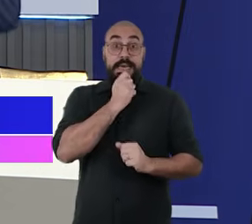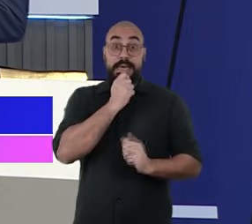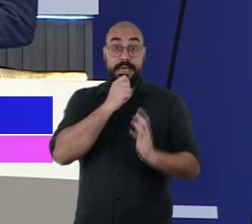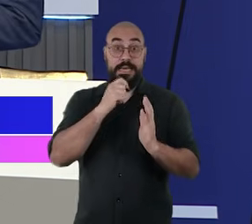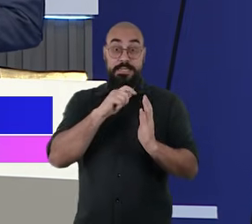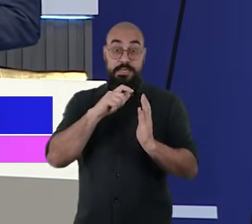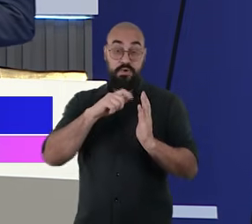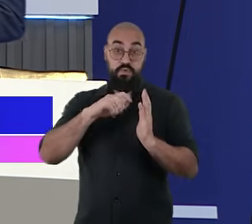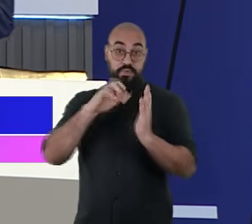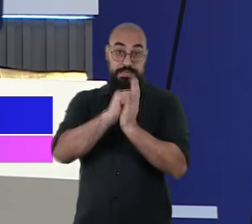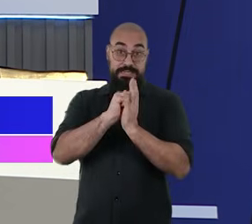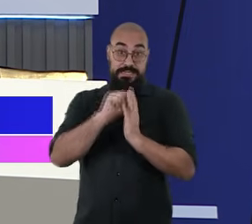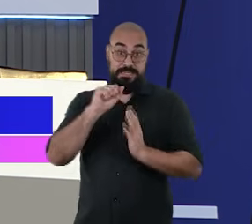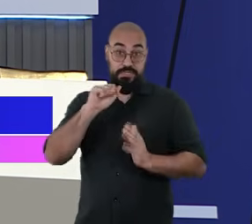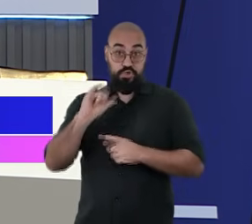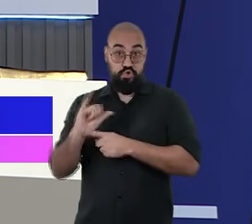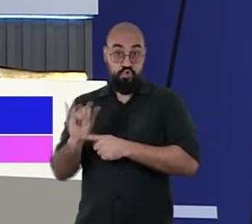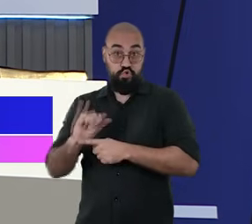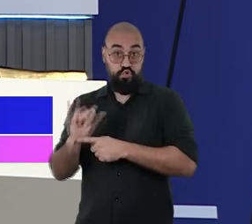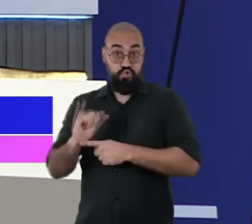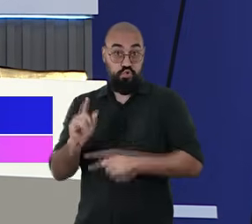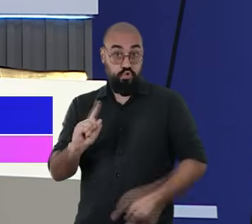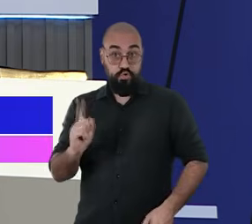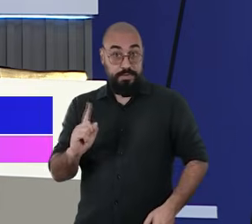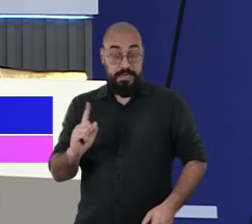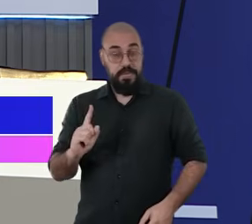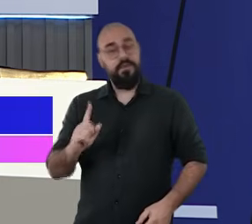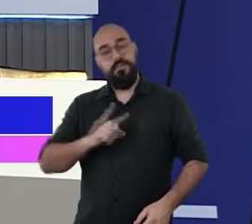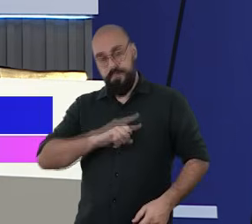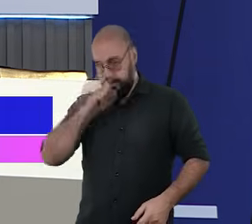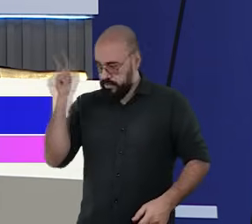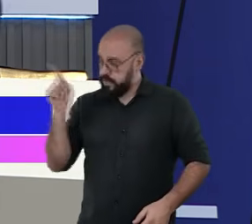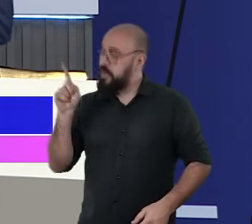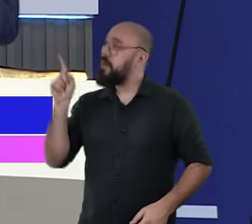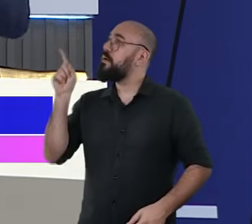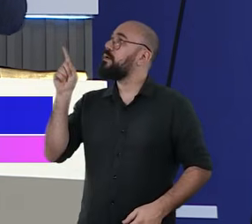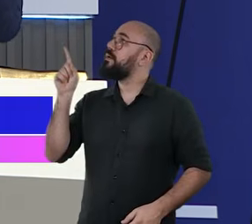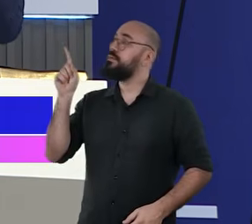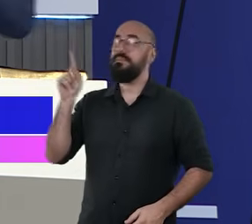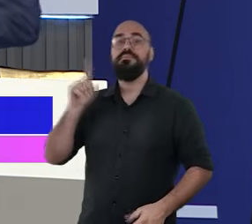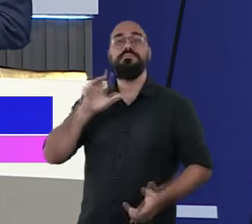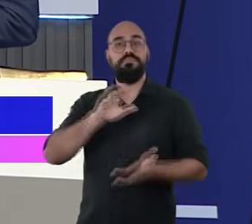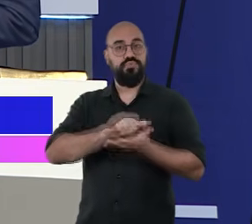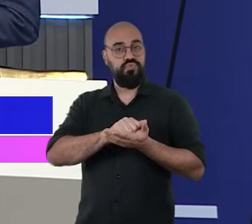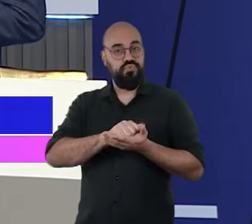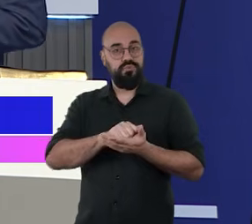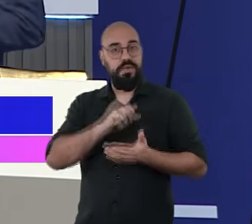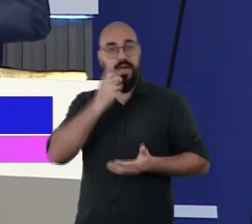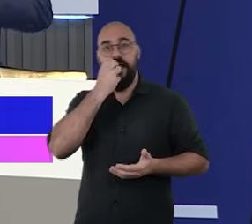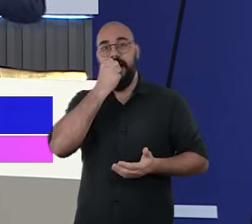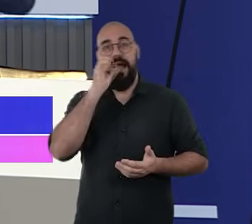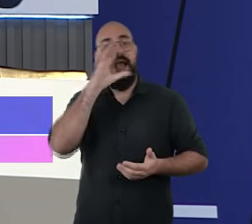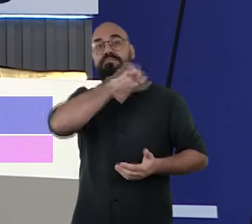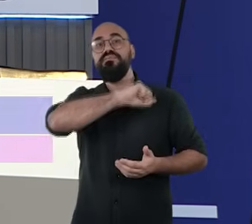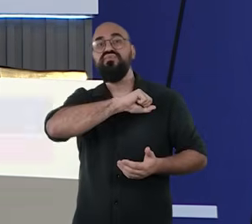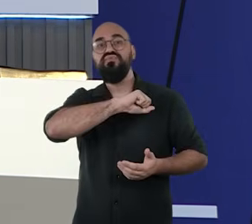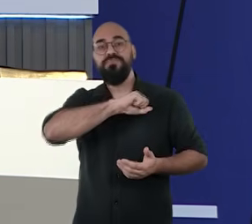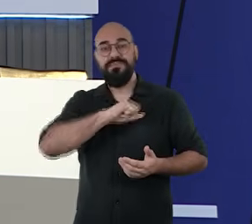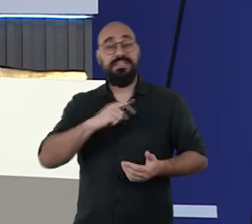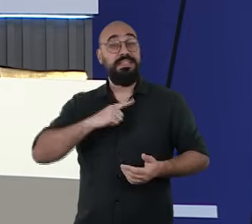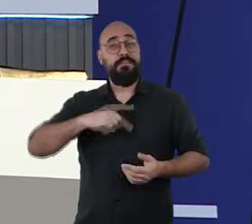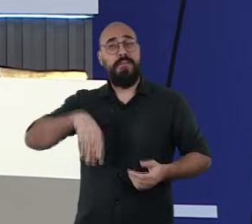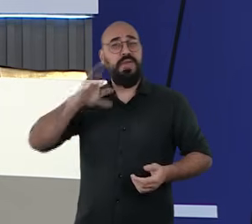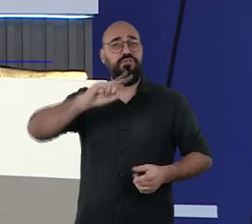se inscreveu em nosso canal do YouTube, é só ir lá. A Arena do Futuro NT é o nosso canal. Já temos mais de 1000